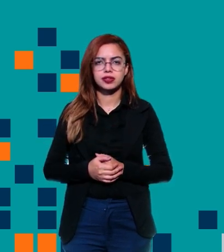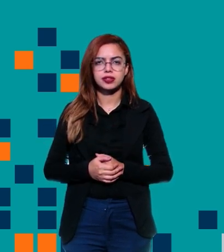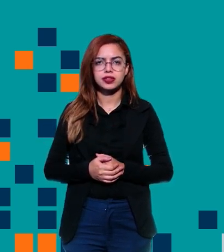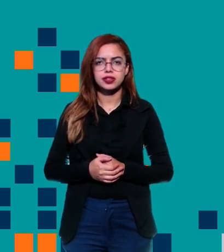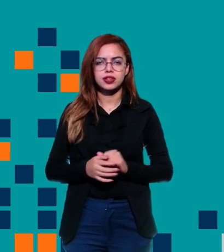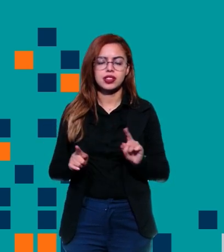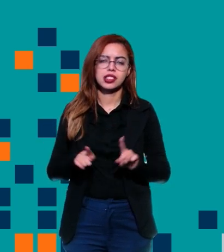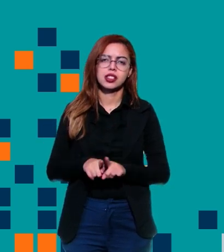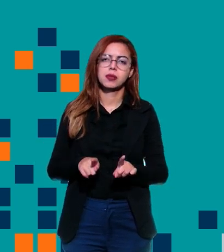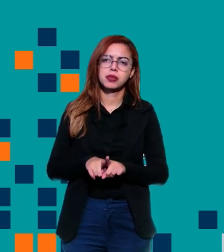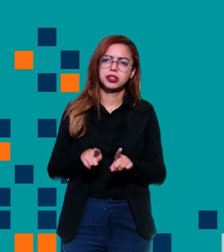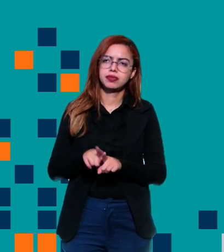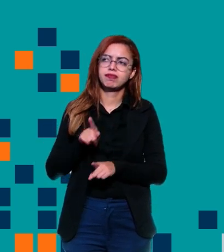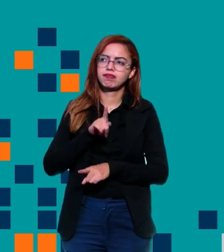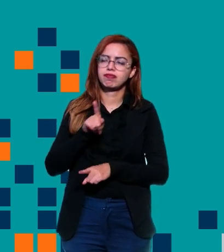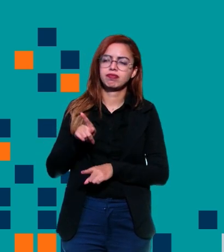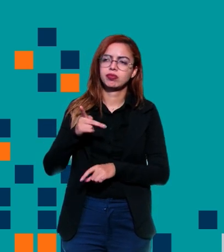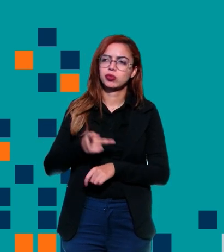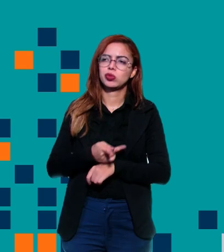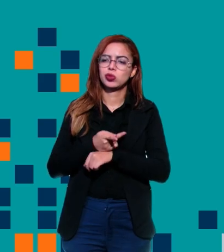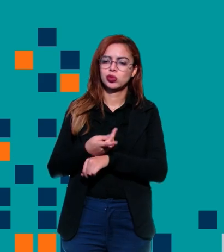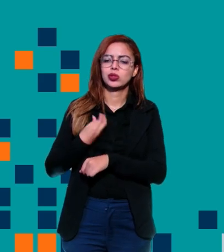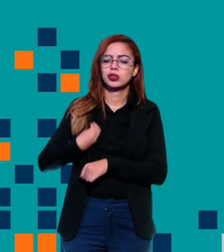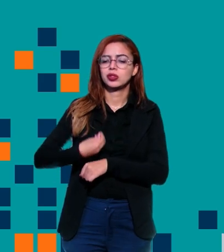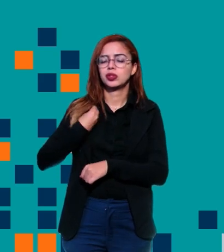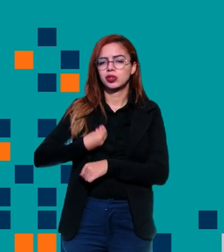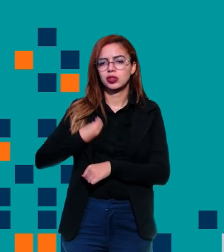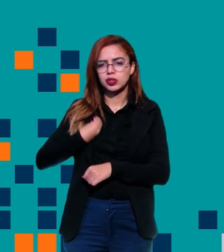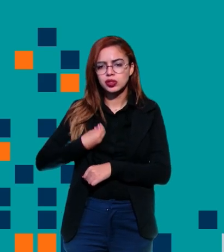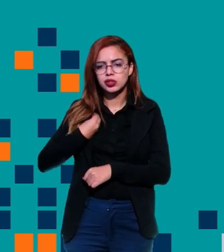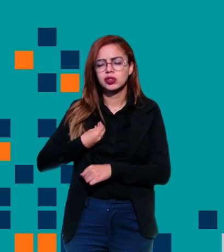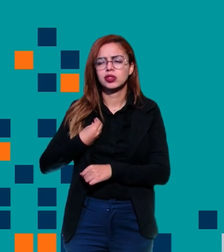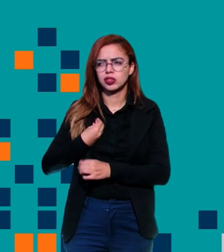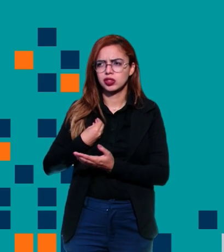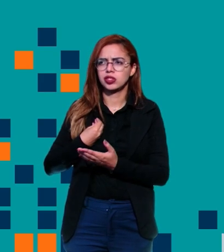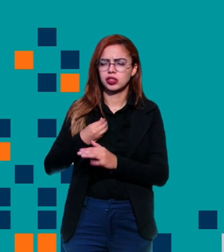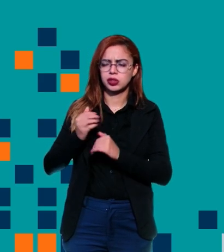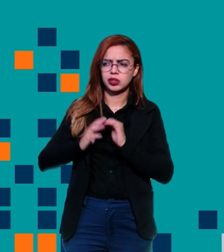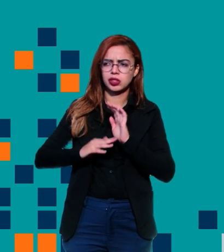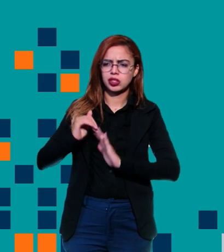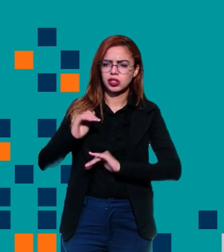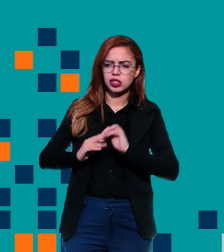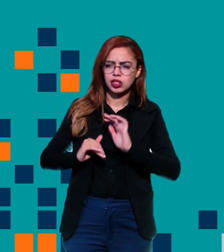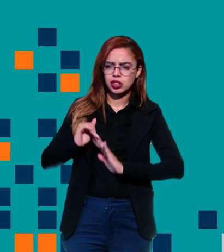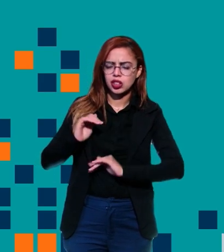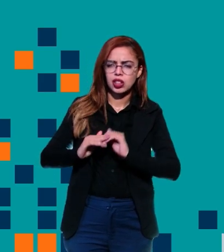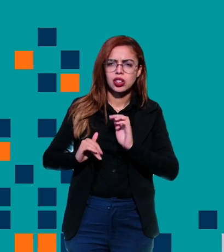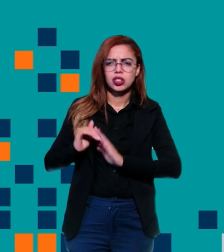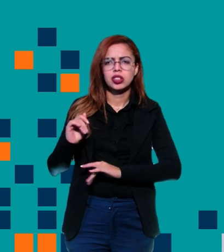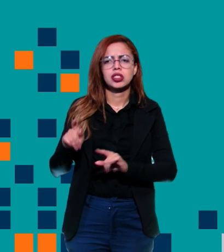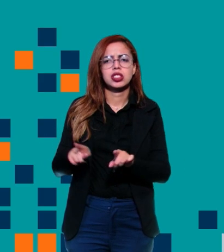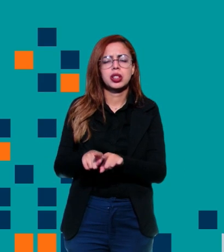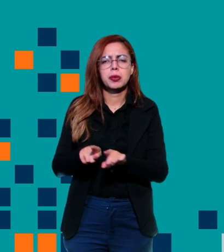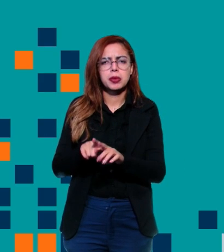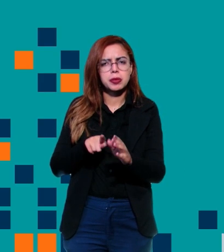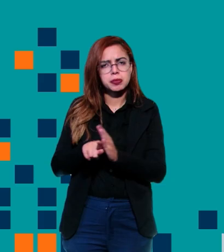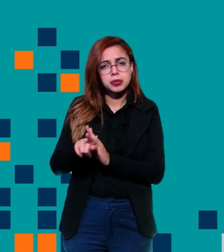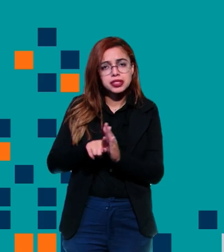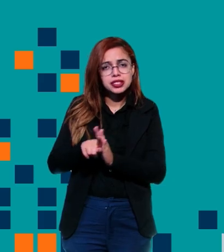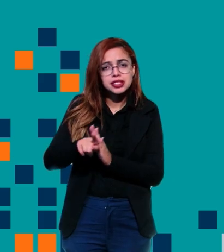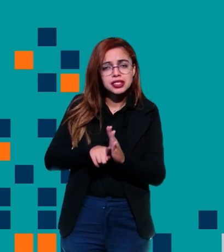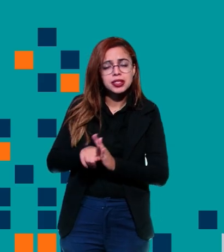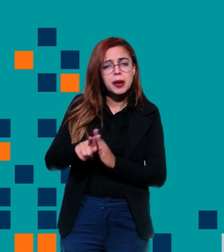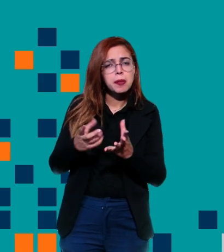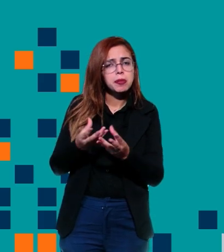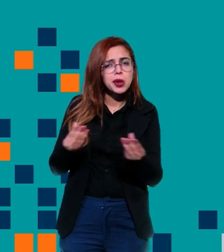E ele buscou uma vida paralela ao meu avô, profissional, e pesquisou muito a